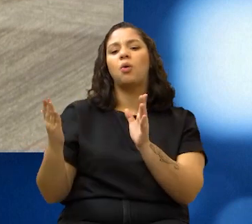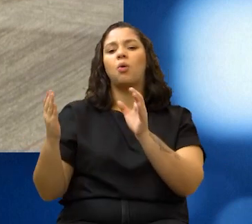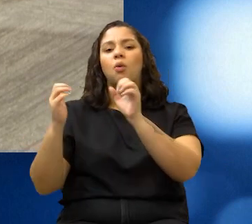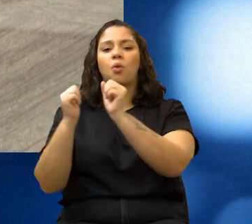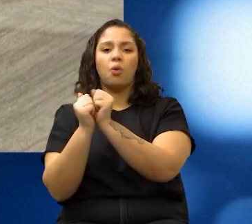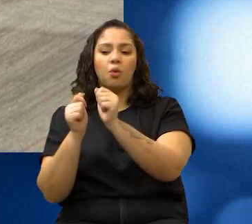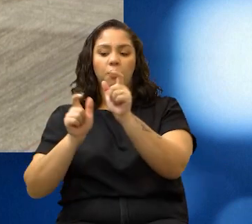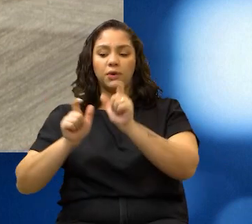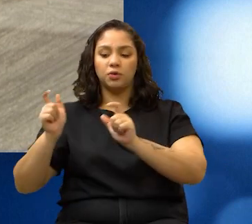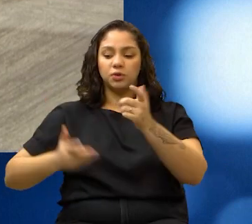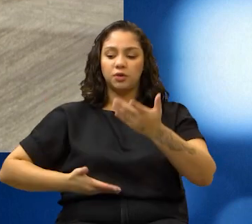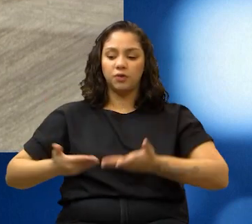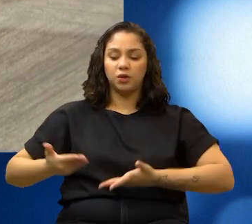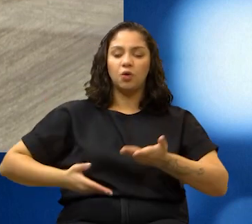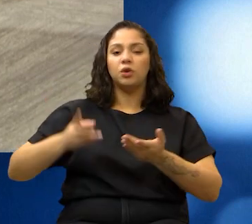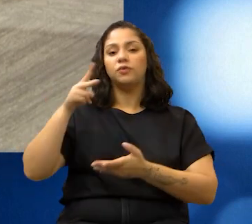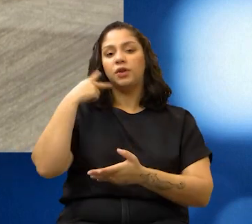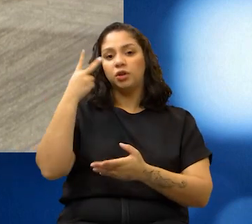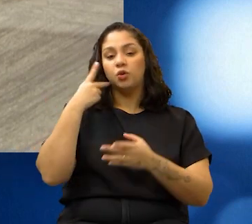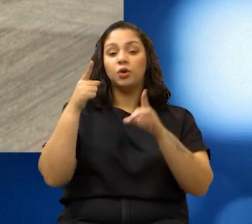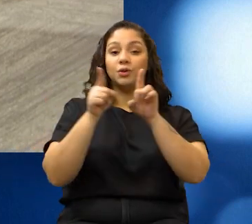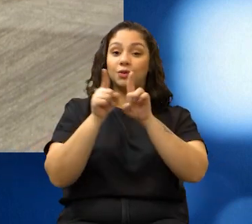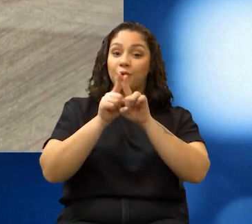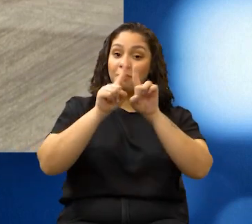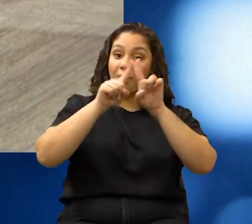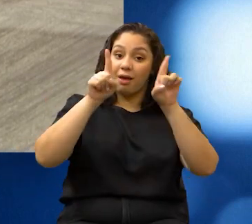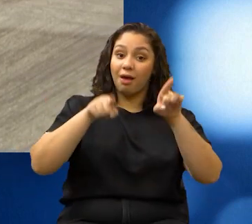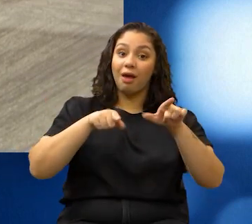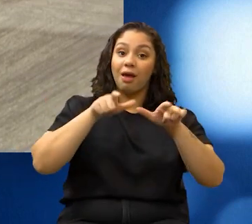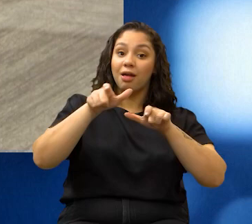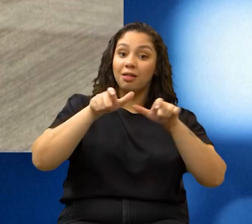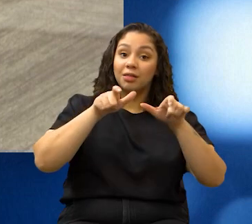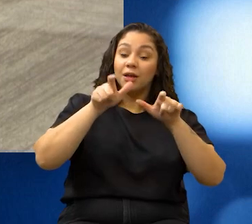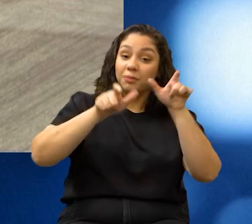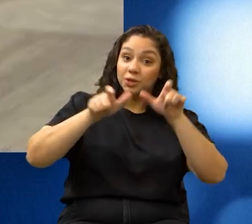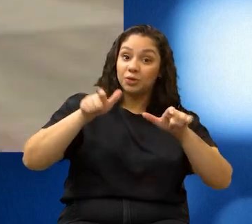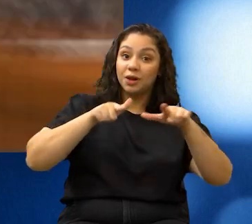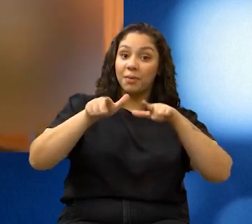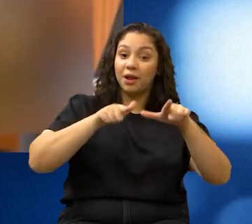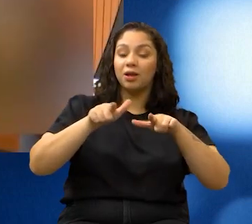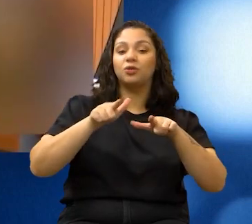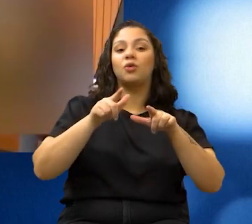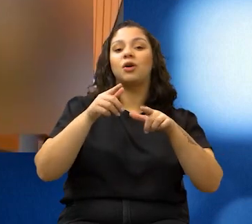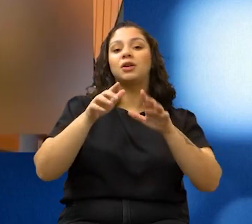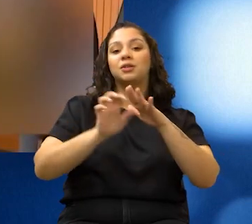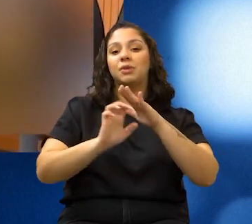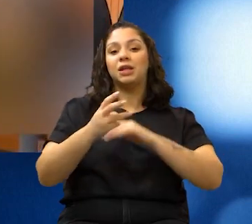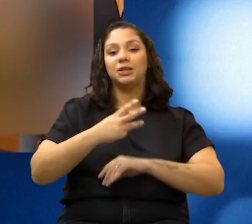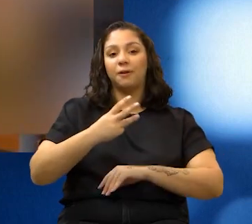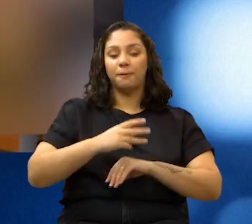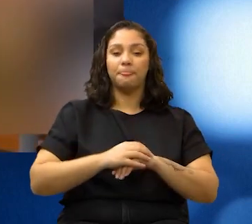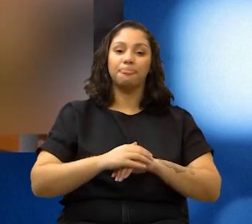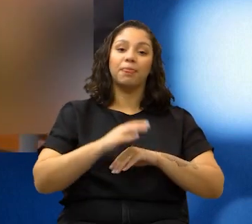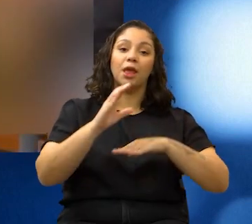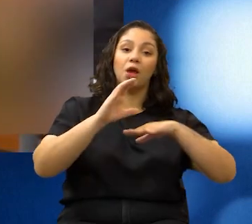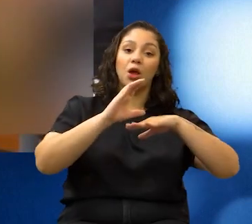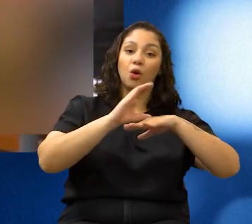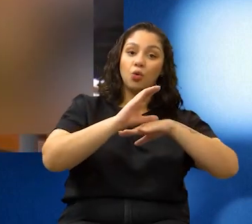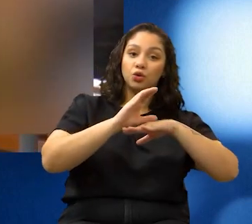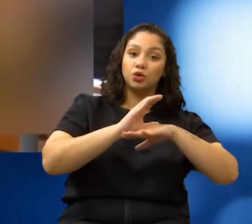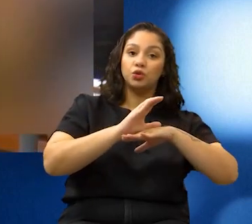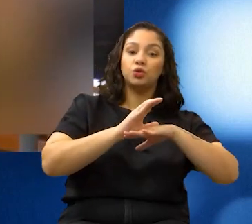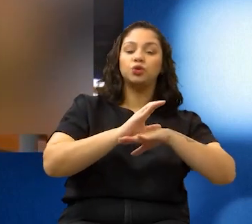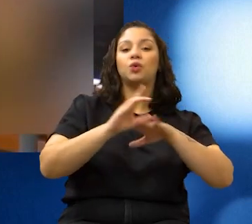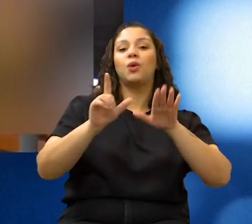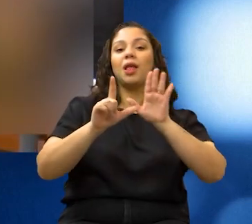aos servidores, vereadores e funcionários das empresas terceirizadas. Comissão de Constituição e Legalidade